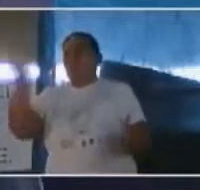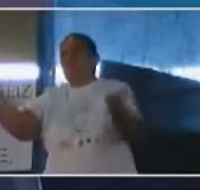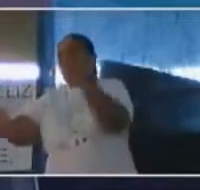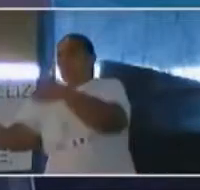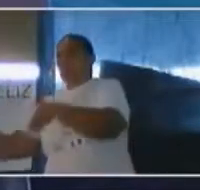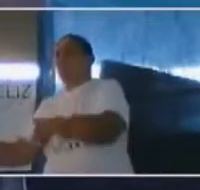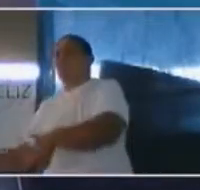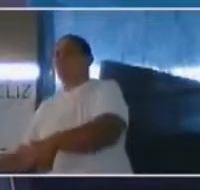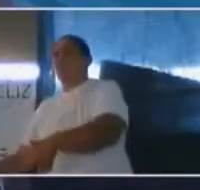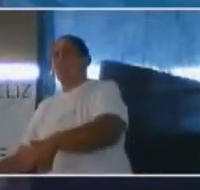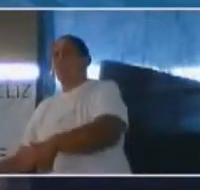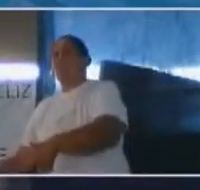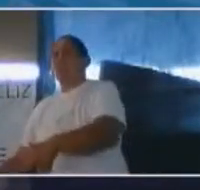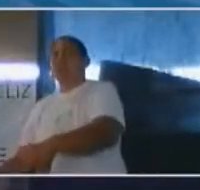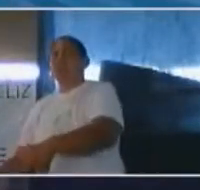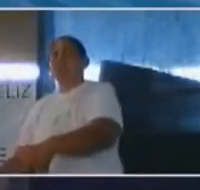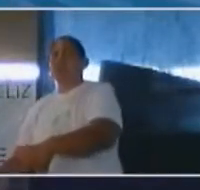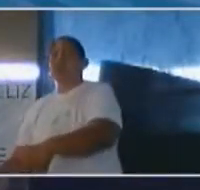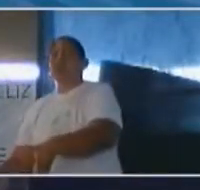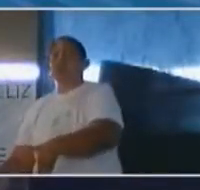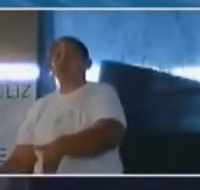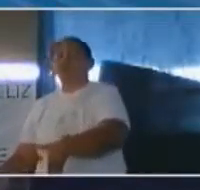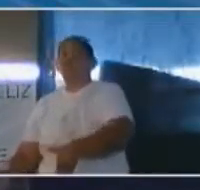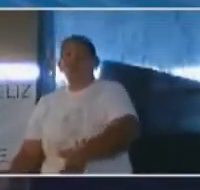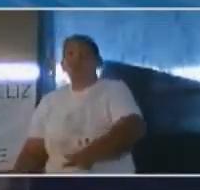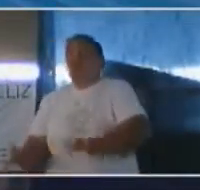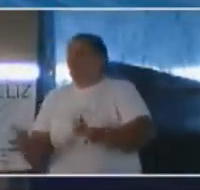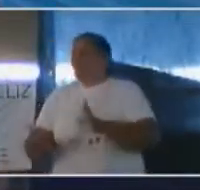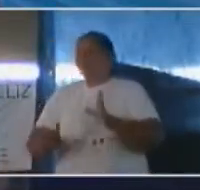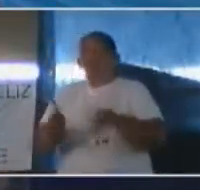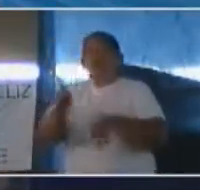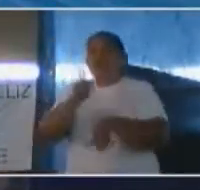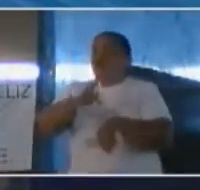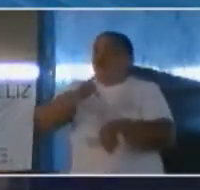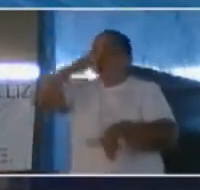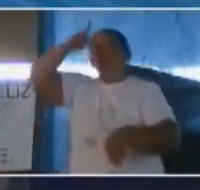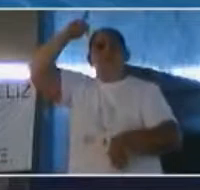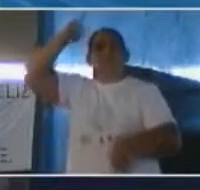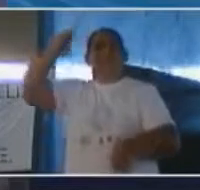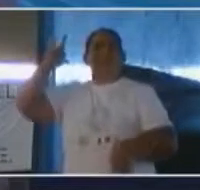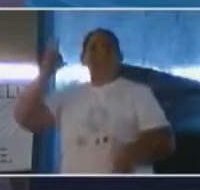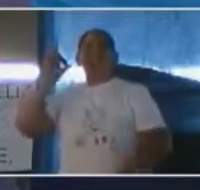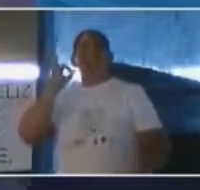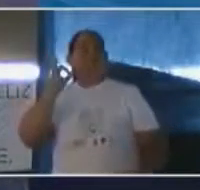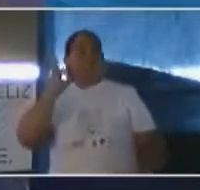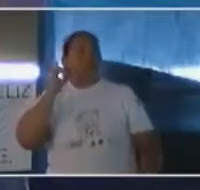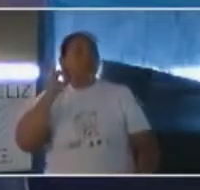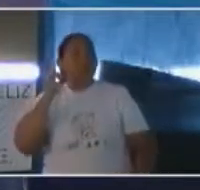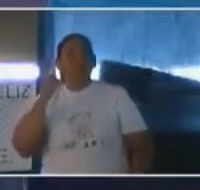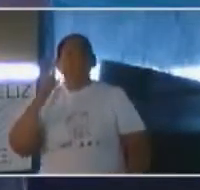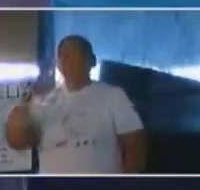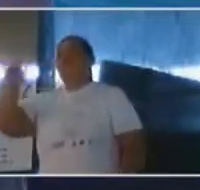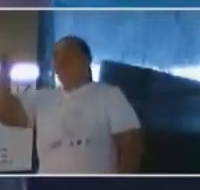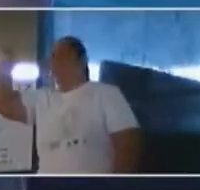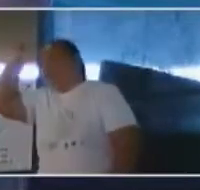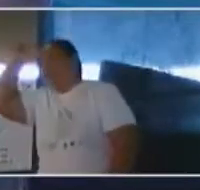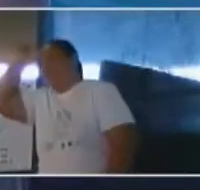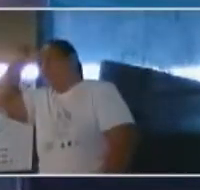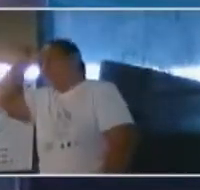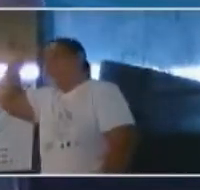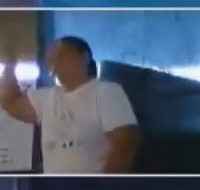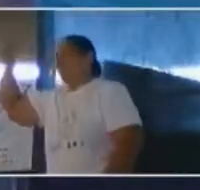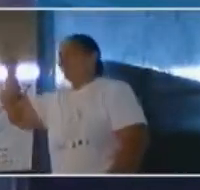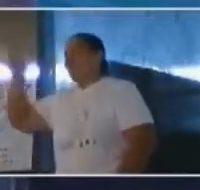aqui, além de visitas estrangeiras. Isso não é pouca coisa. Mas nós estamos